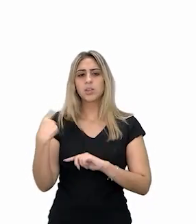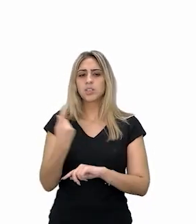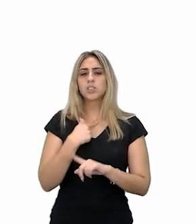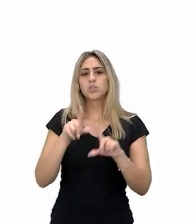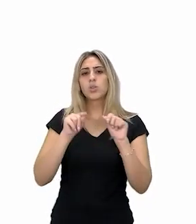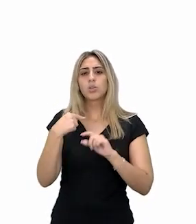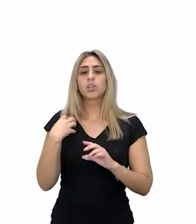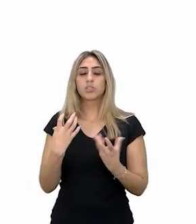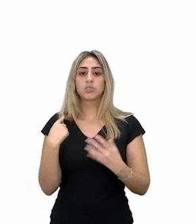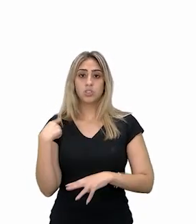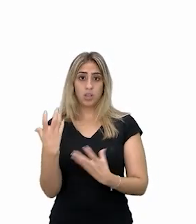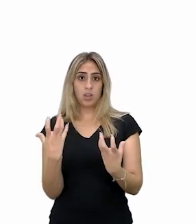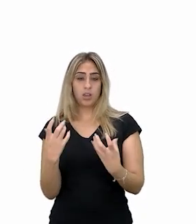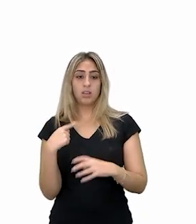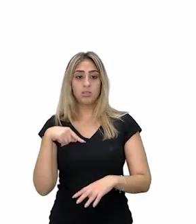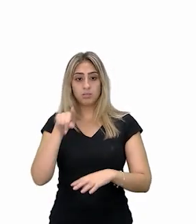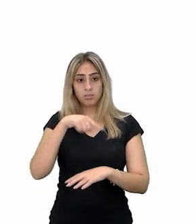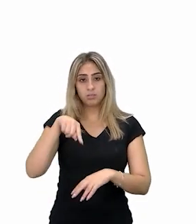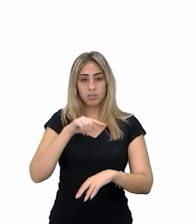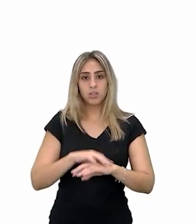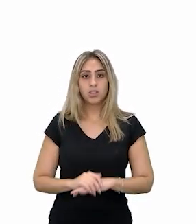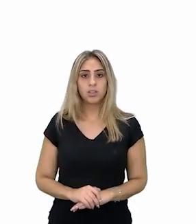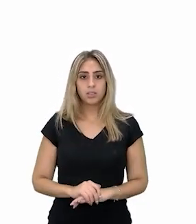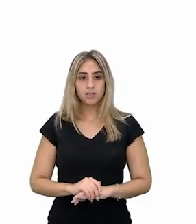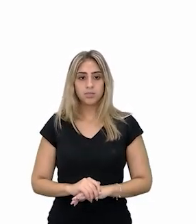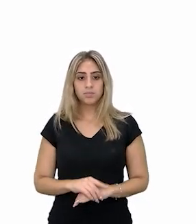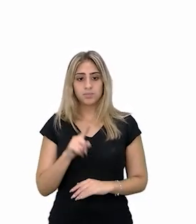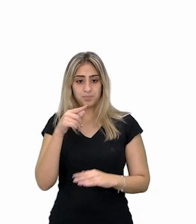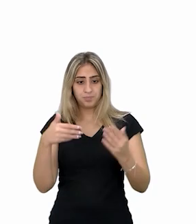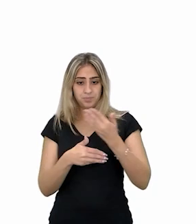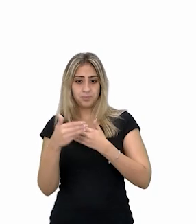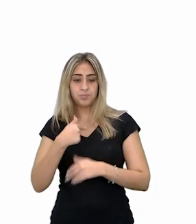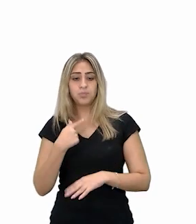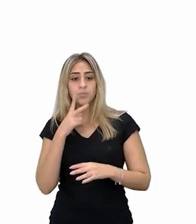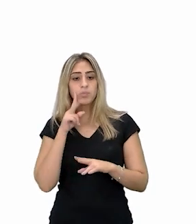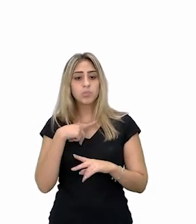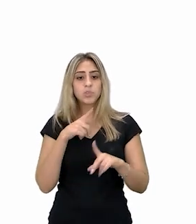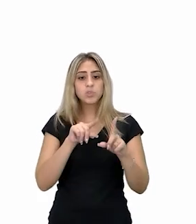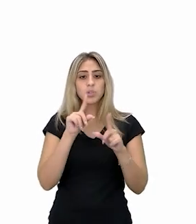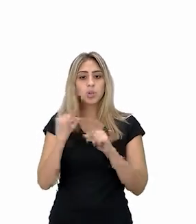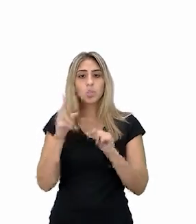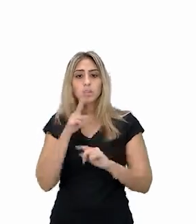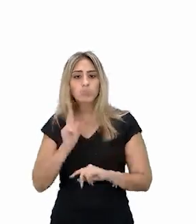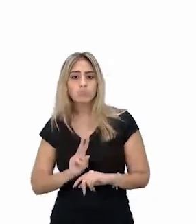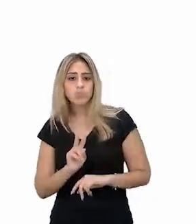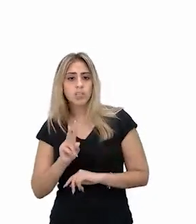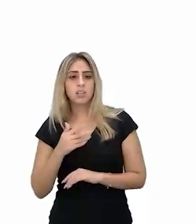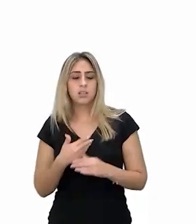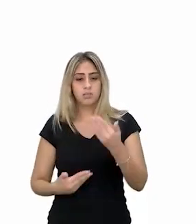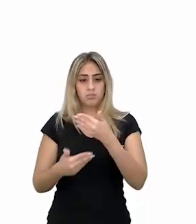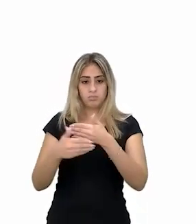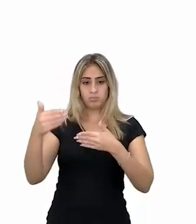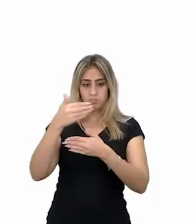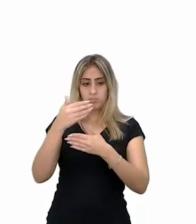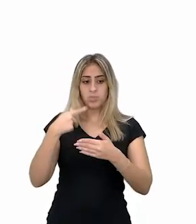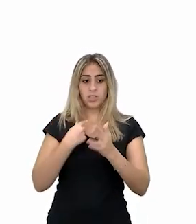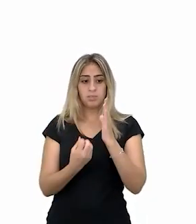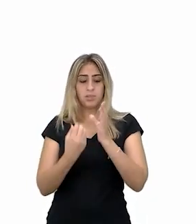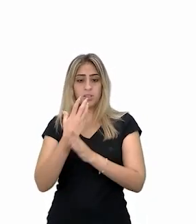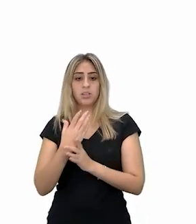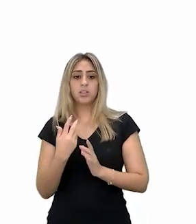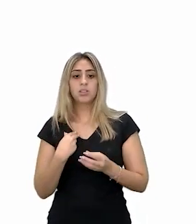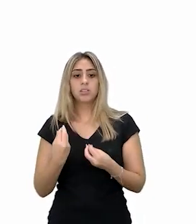que a gente quer. Aqui nesse slide, eu estou destacando, ó, veja que nessa outra imagem mais ampliada, eu